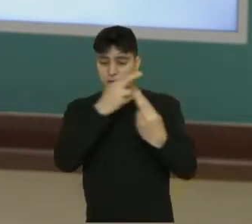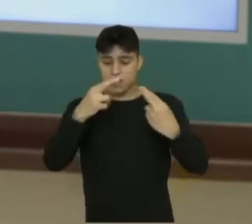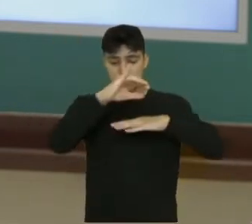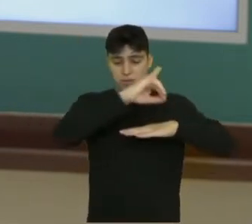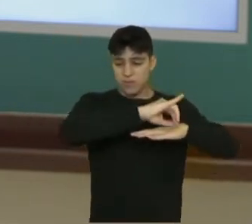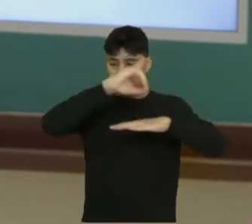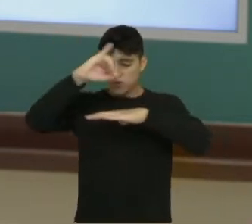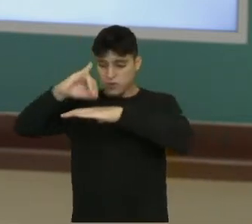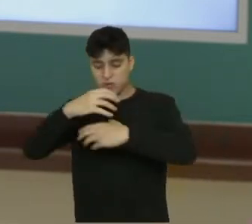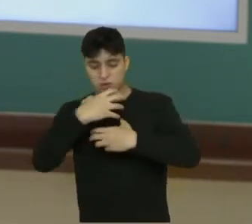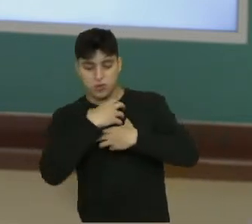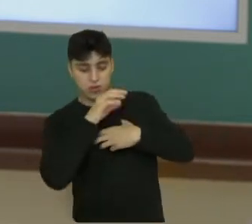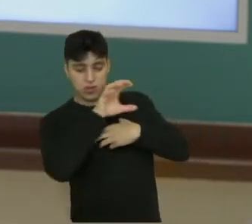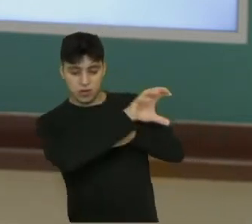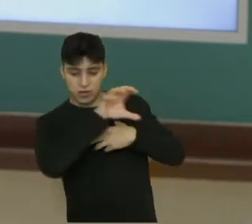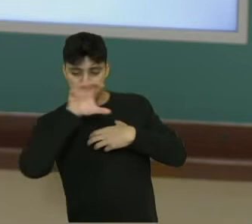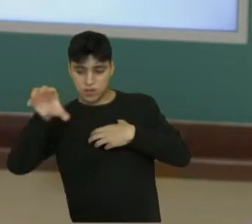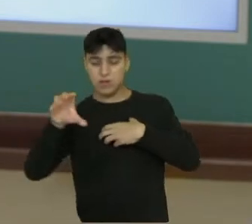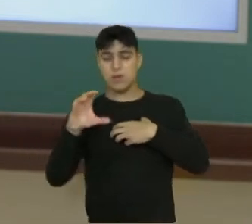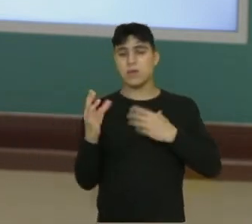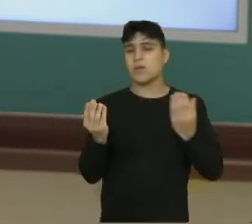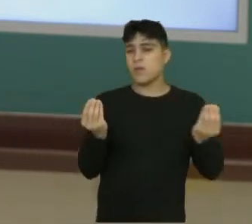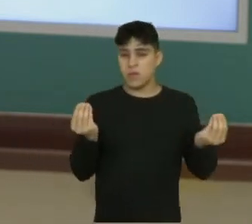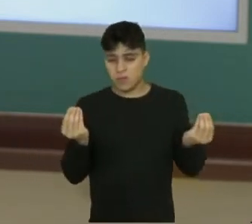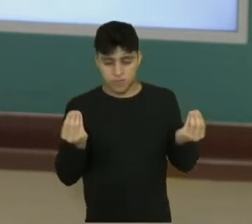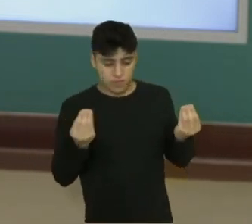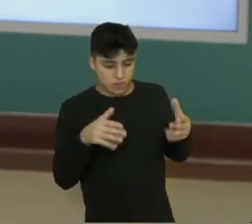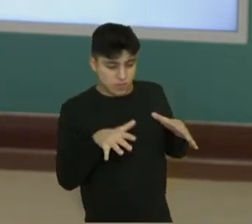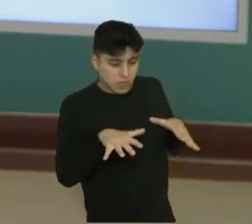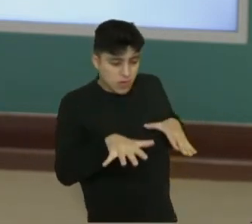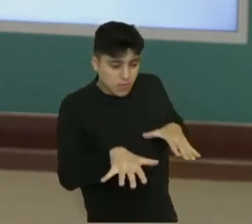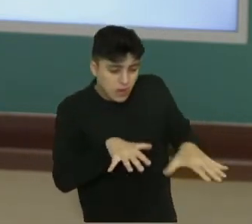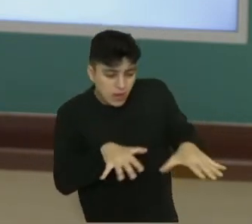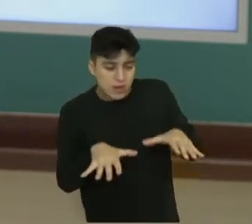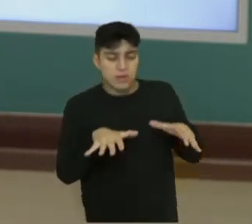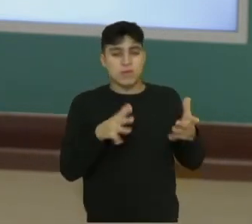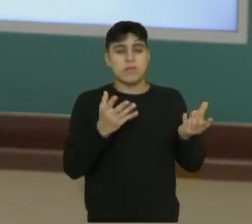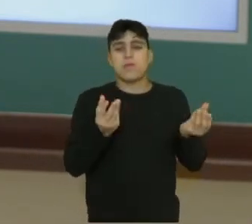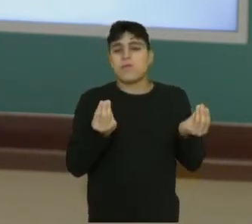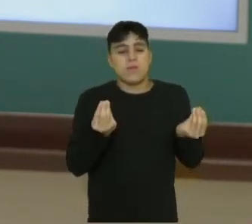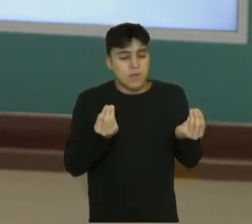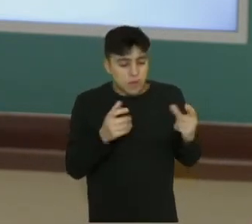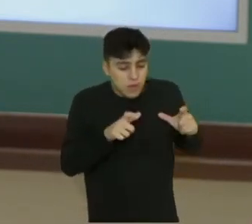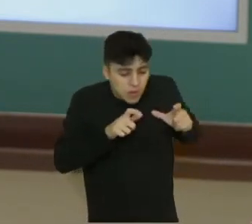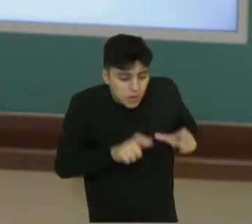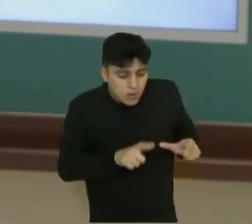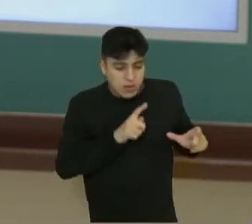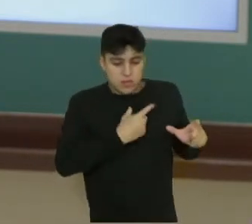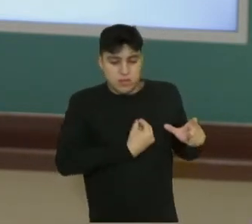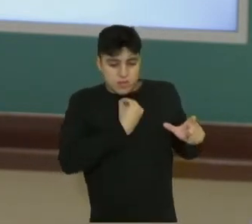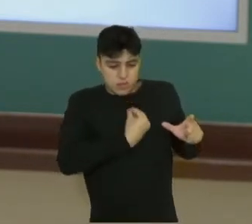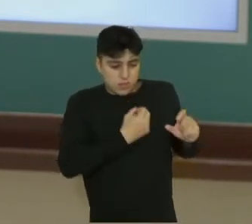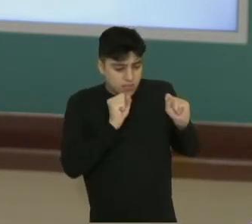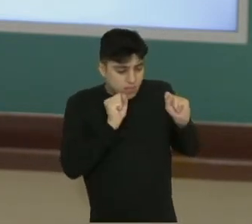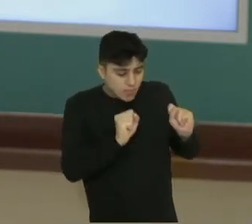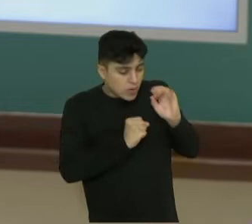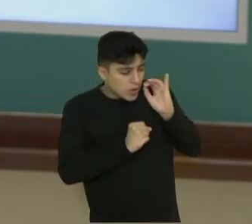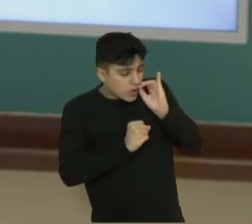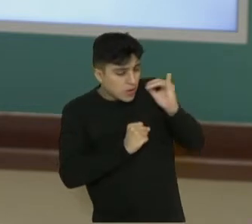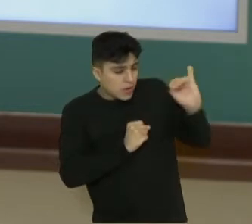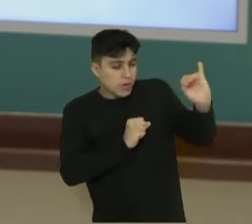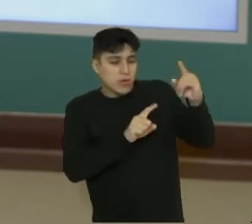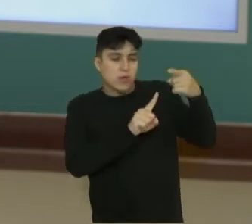falo estado, eu estou dizendo com relação, por exemplo, ao movimento, né? Ou a posição que ele se encontra. Então, ele pode ter uma energia do